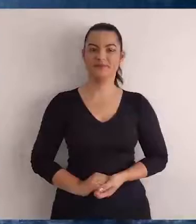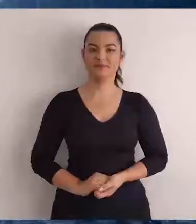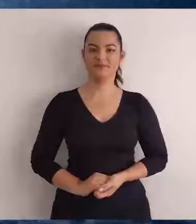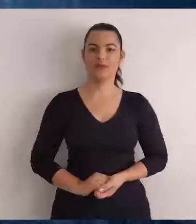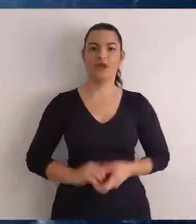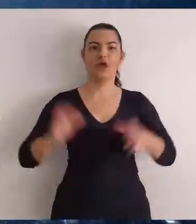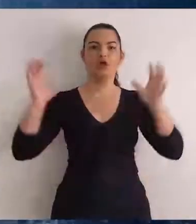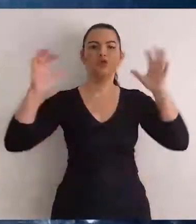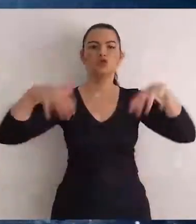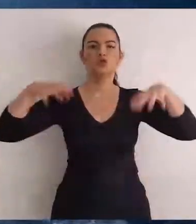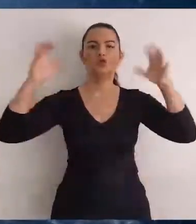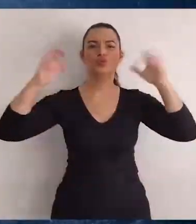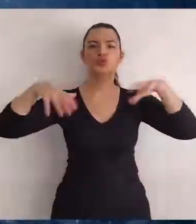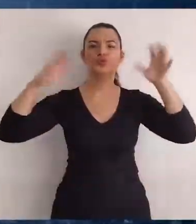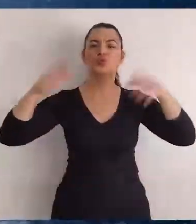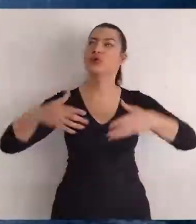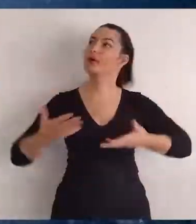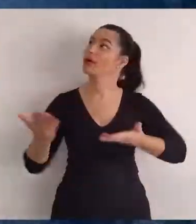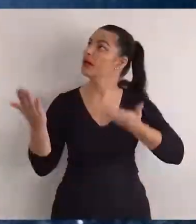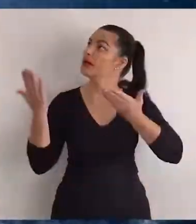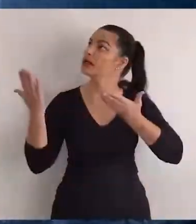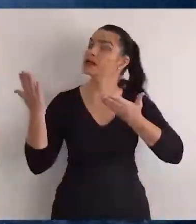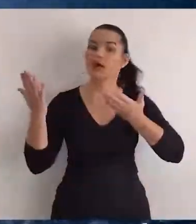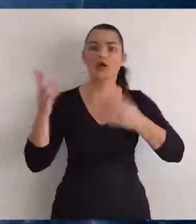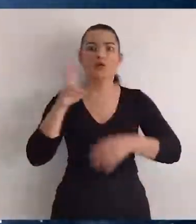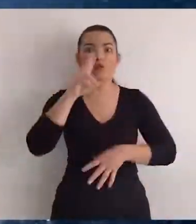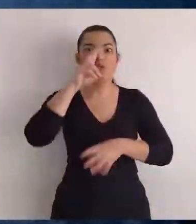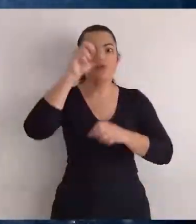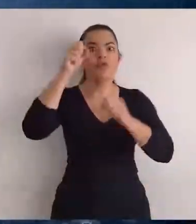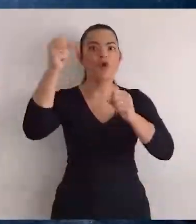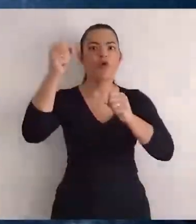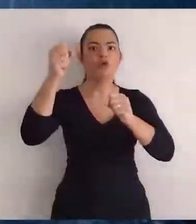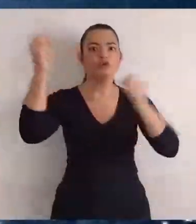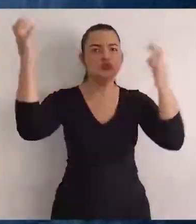E essa chuva, uma forte chuva,